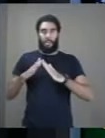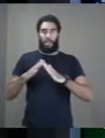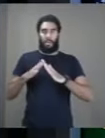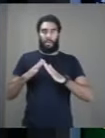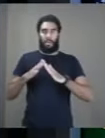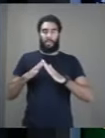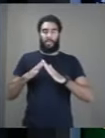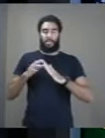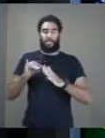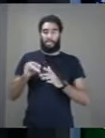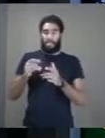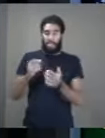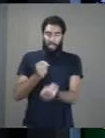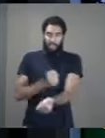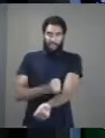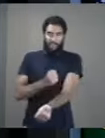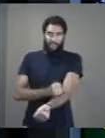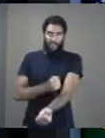lei.